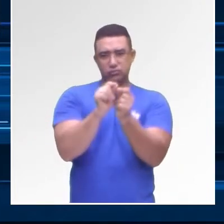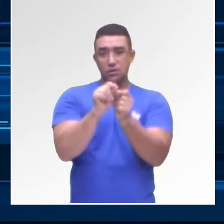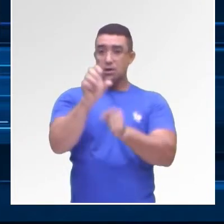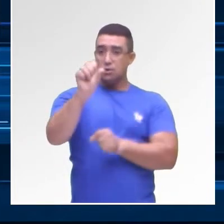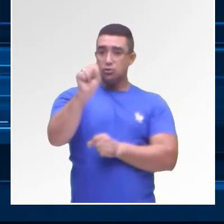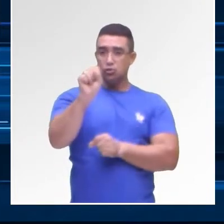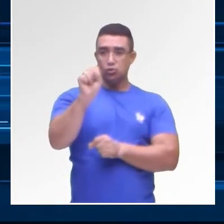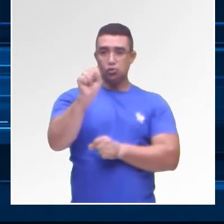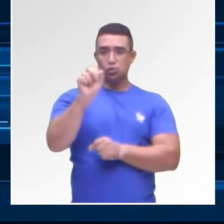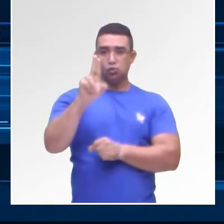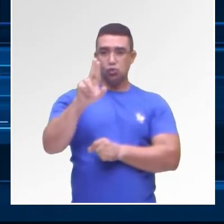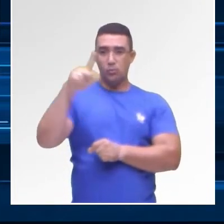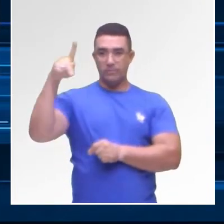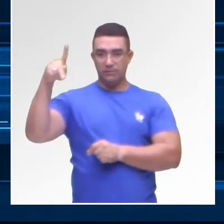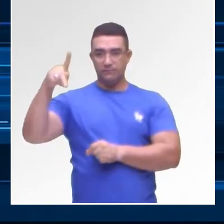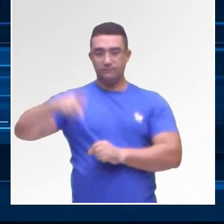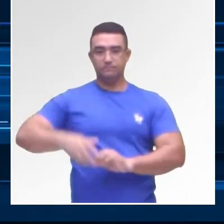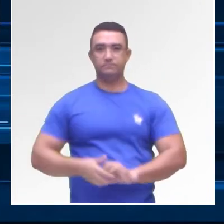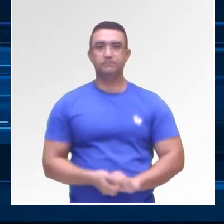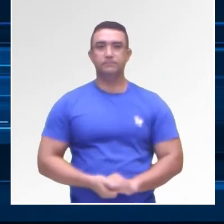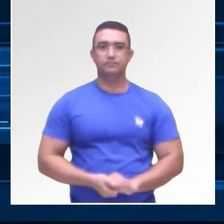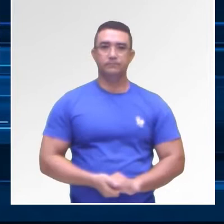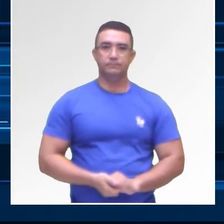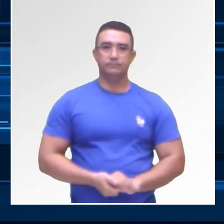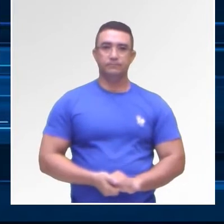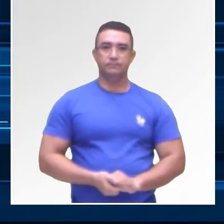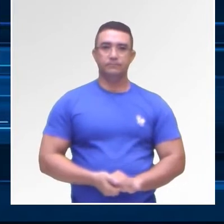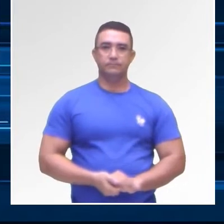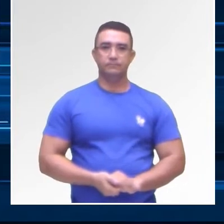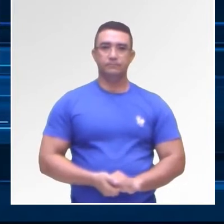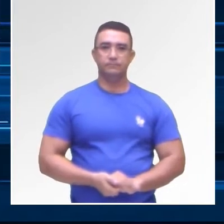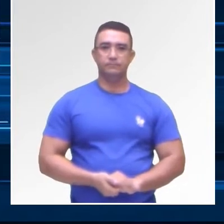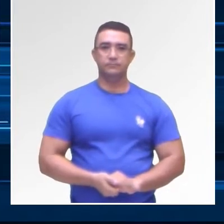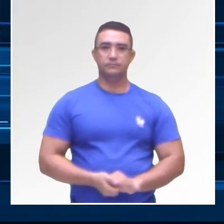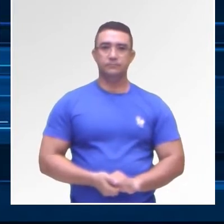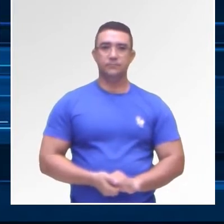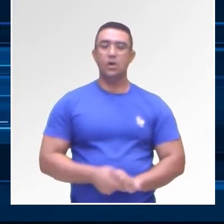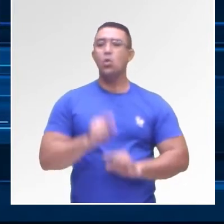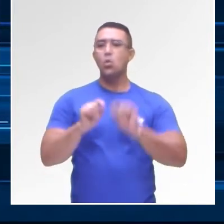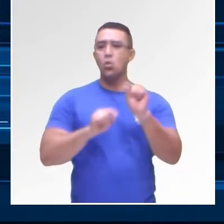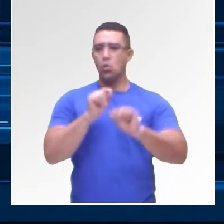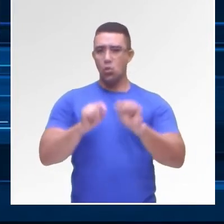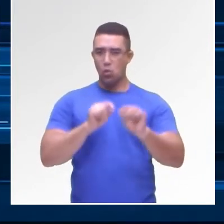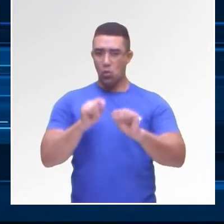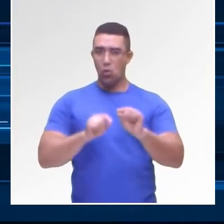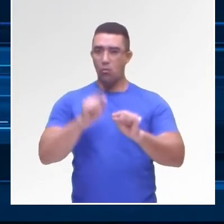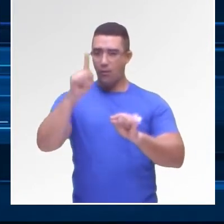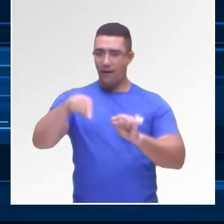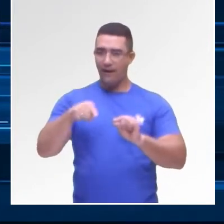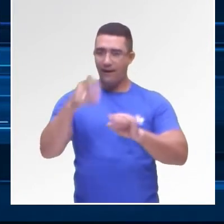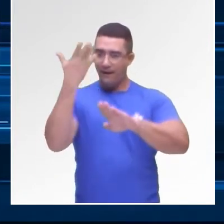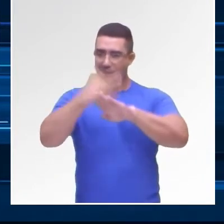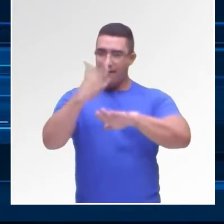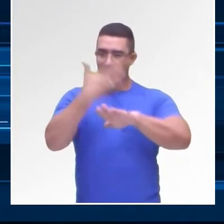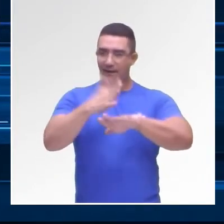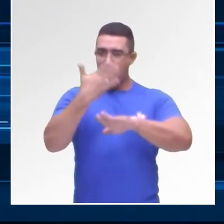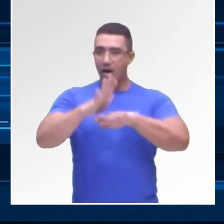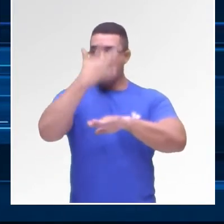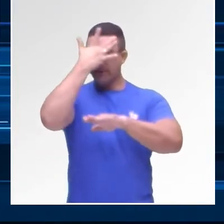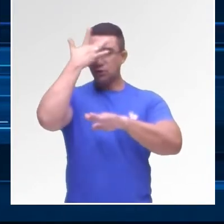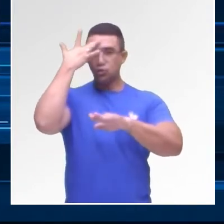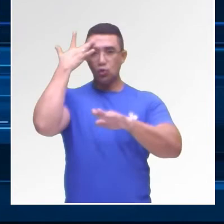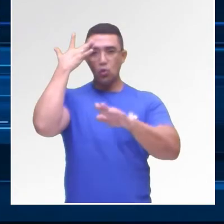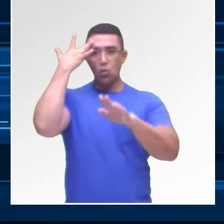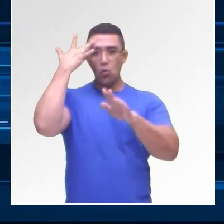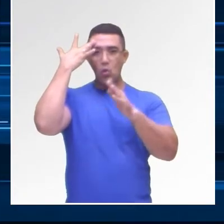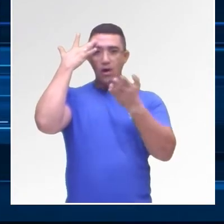desse esporte. Então, vou mostrar para vocês aqui como que é praticado. Olha só, as pessoas ficam em pé